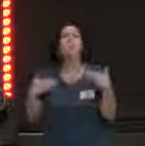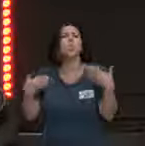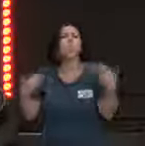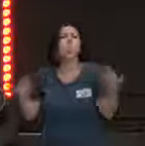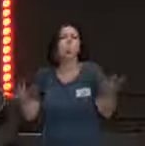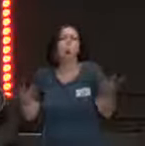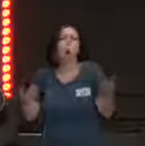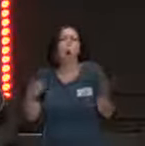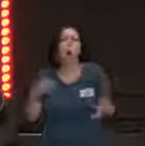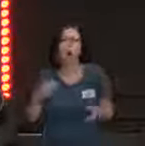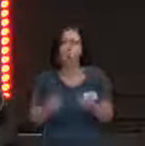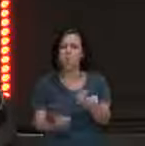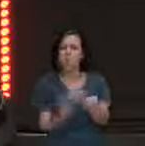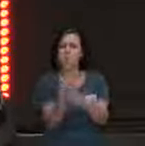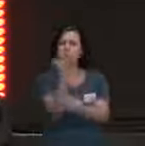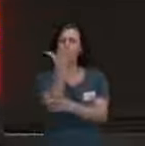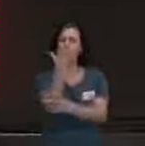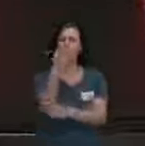da humanidade